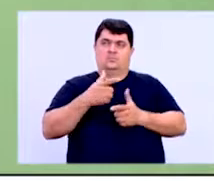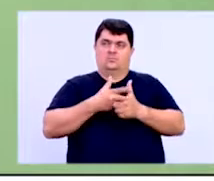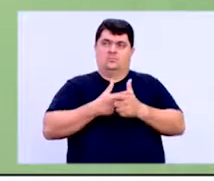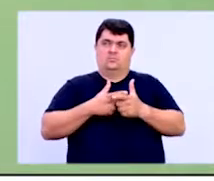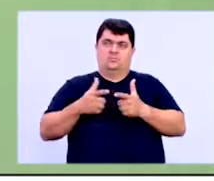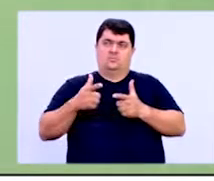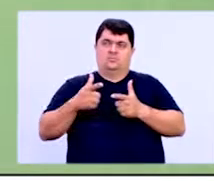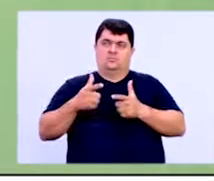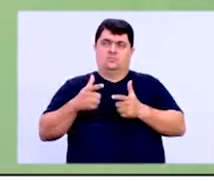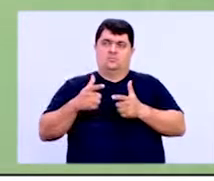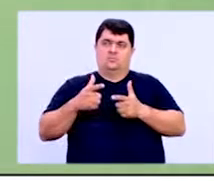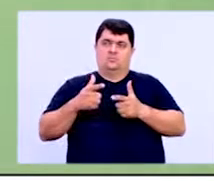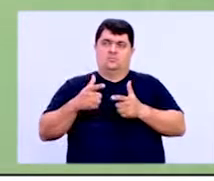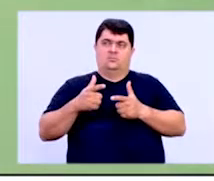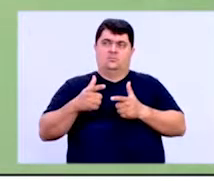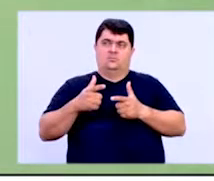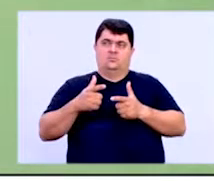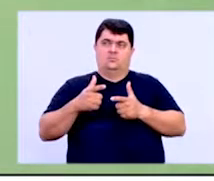dividido por